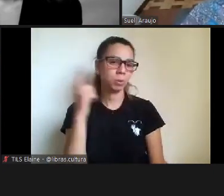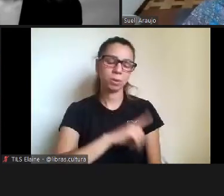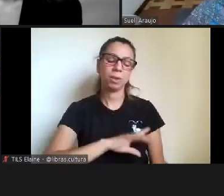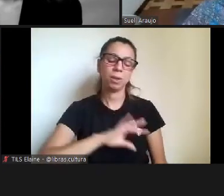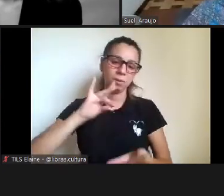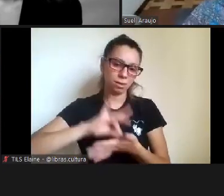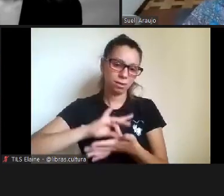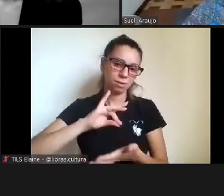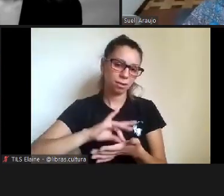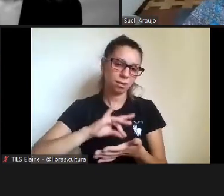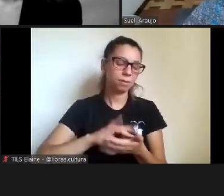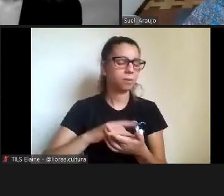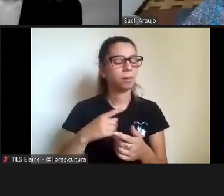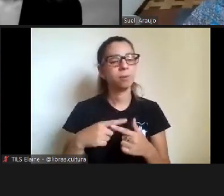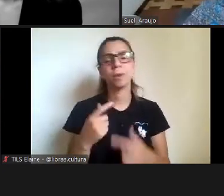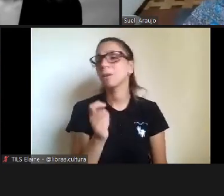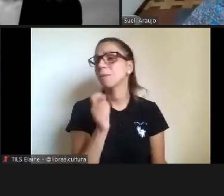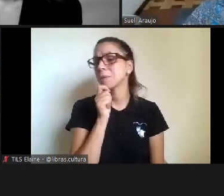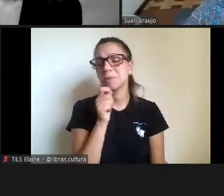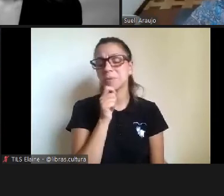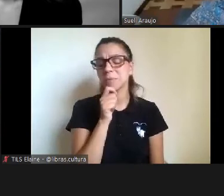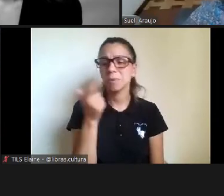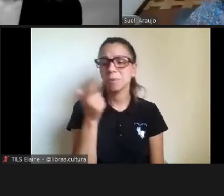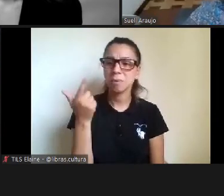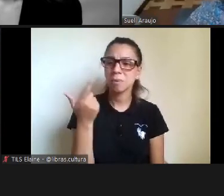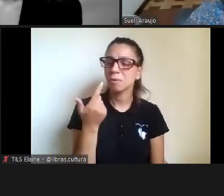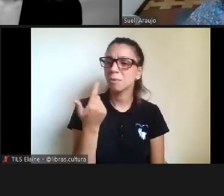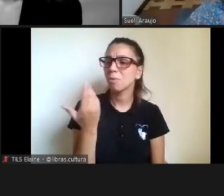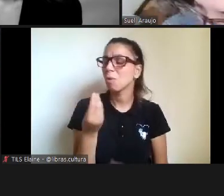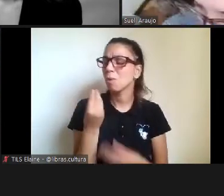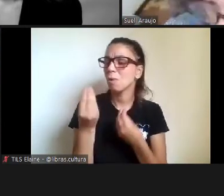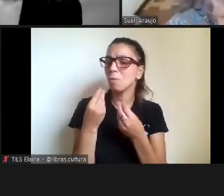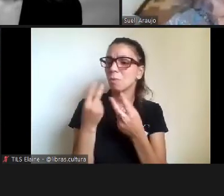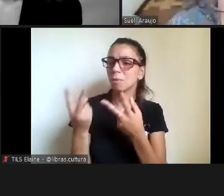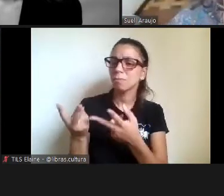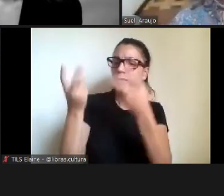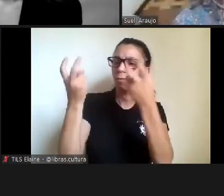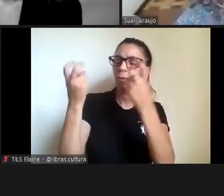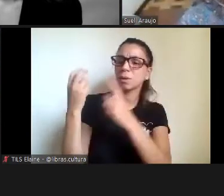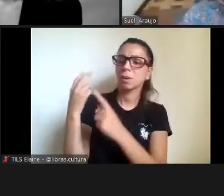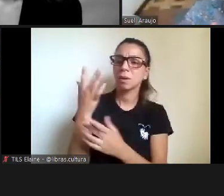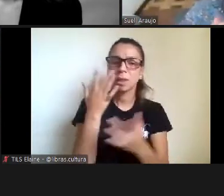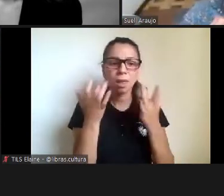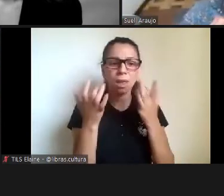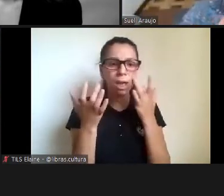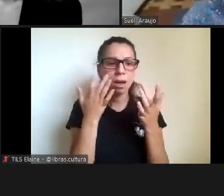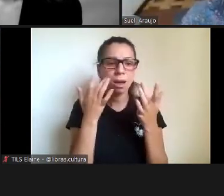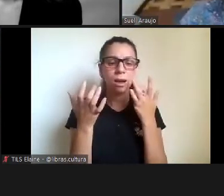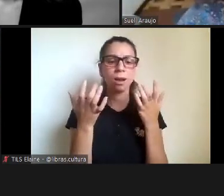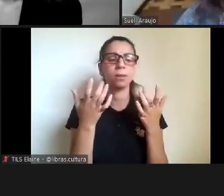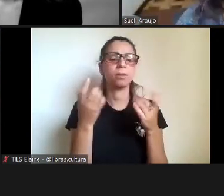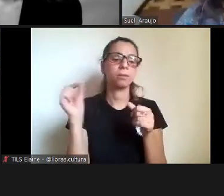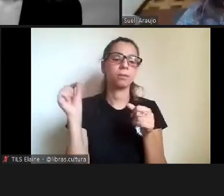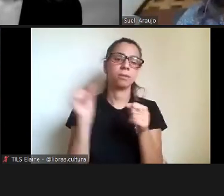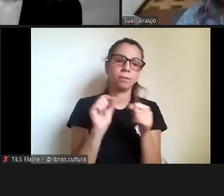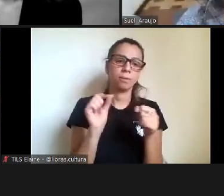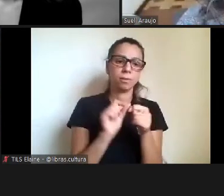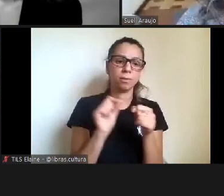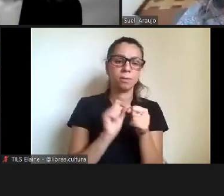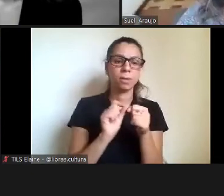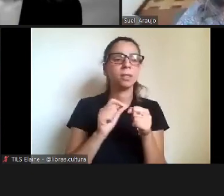Porque ainda não consigo enxergar como fazendo teatro, né, isso que a gente está fazendo aqui